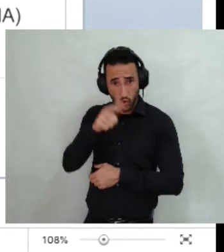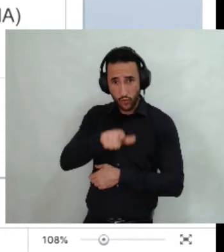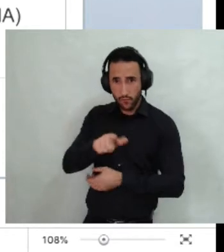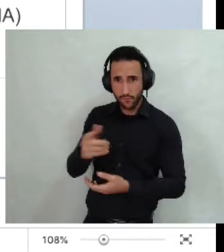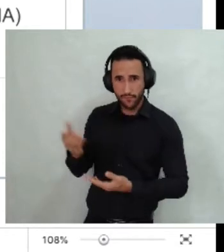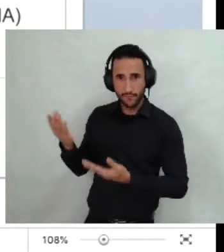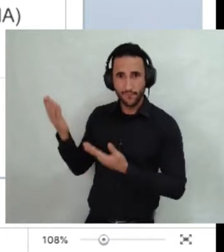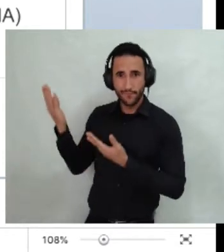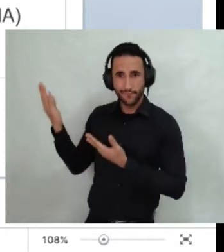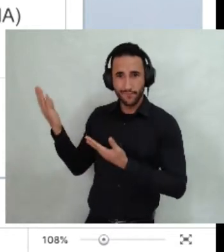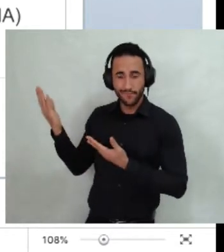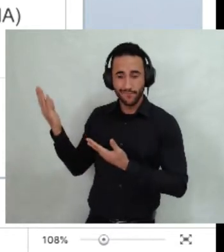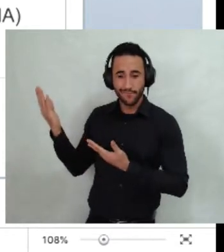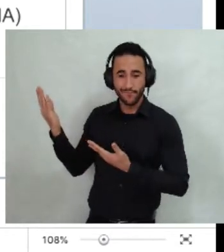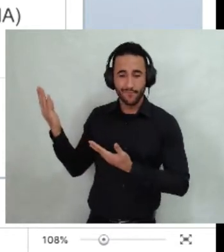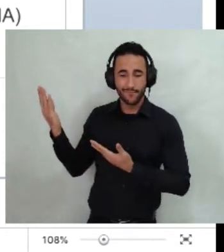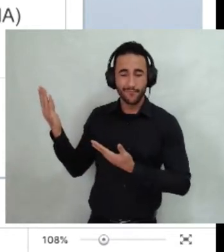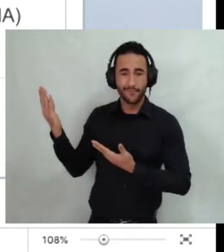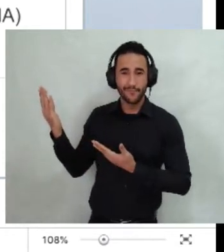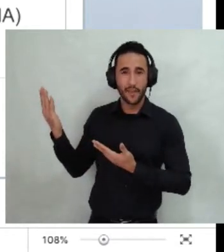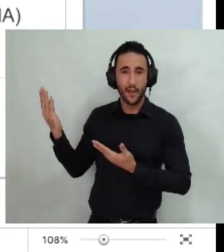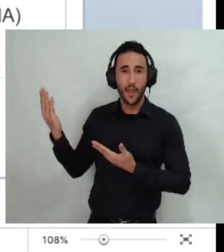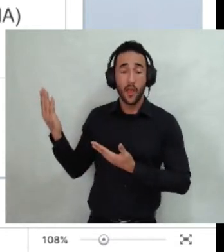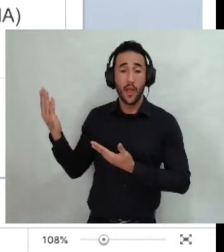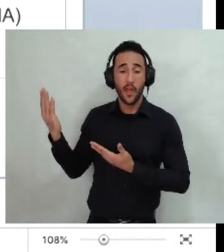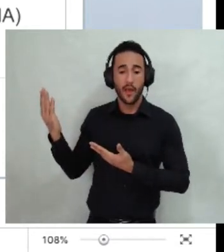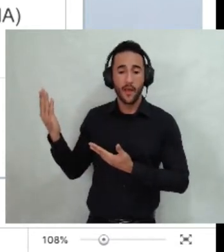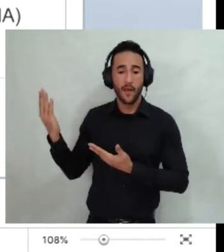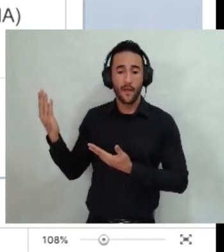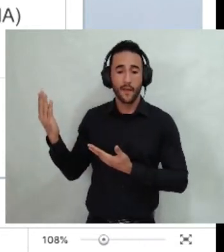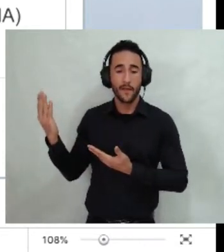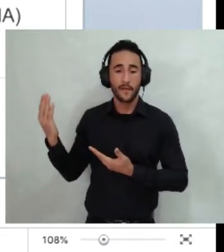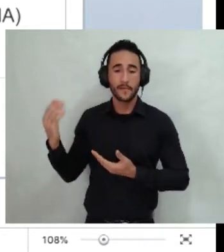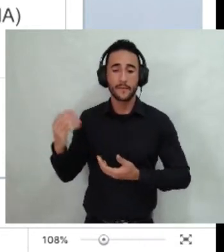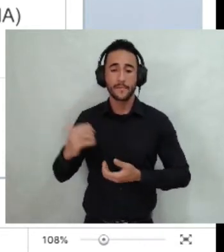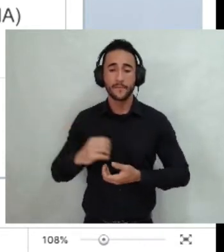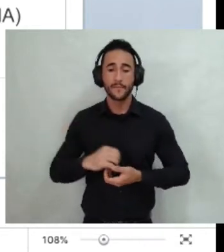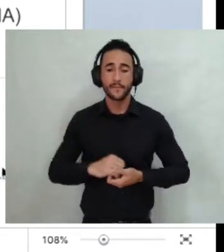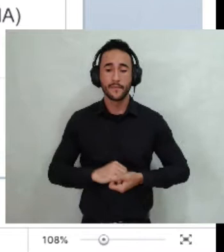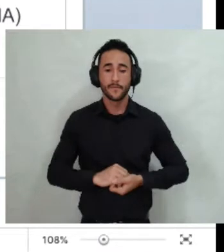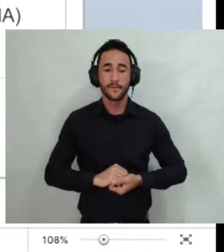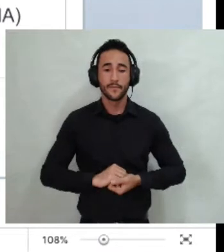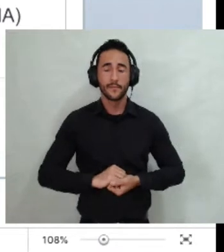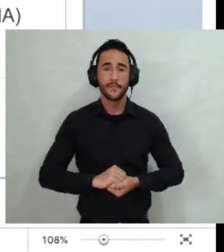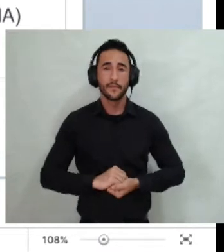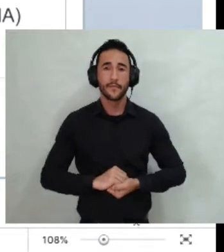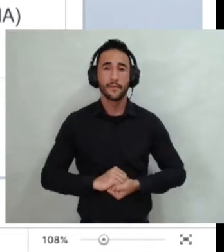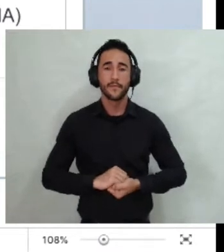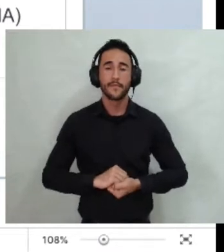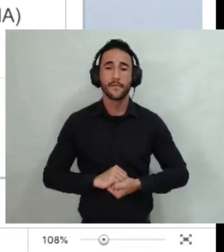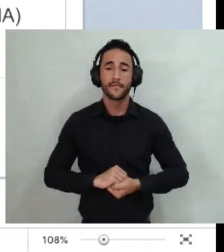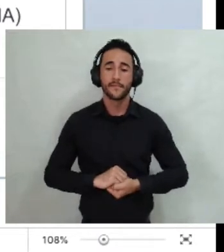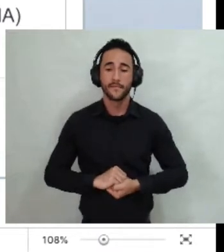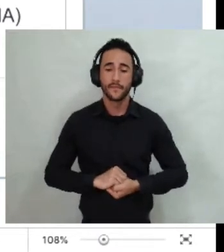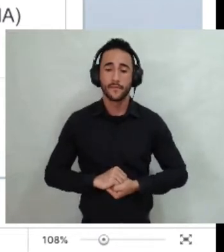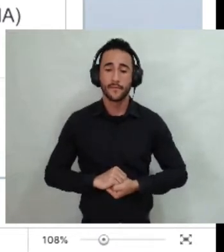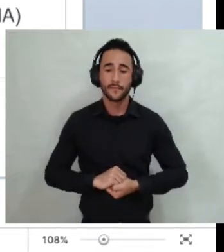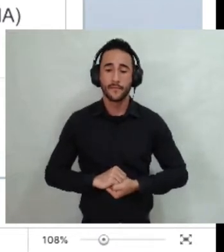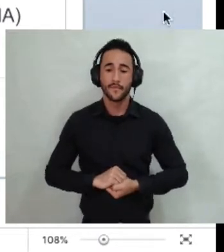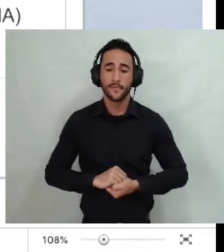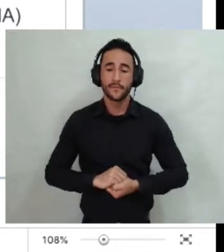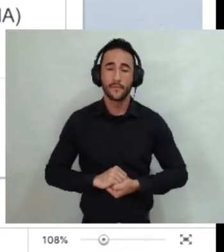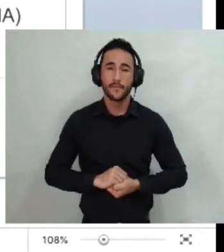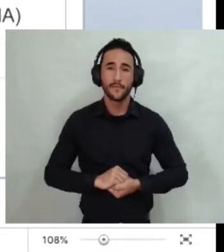Tá, tá. Então eu não estou no formato apresentação, eu estou naquele formato com os slides do lado, tudo bem?